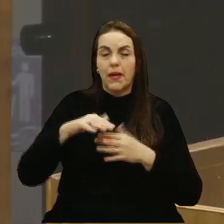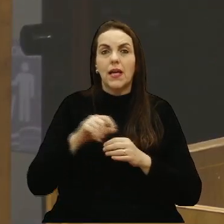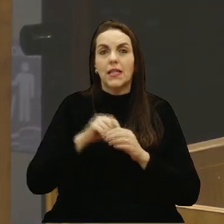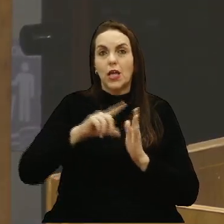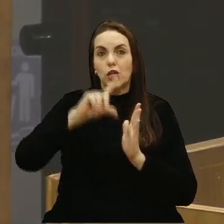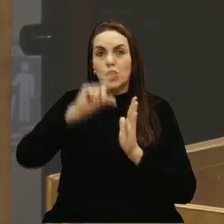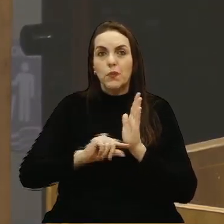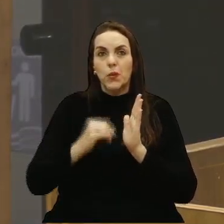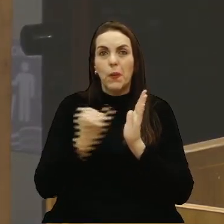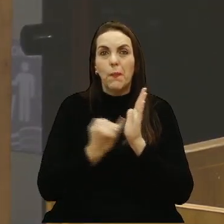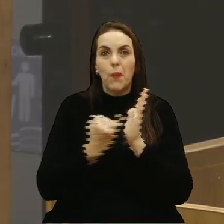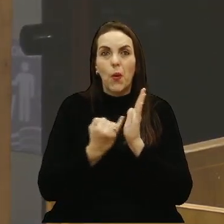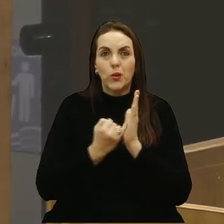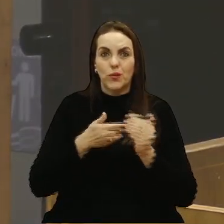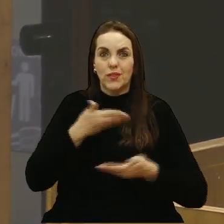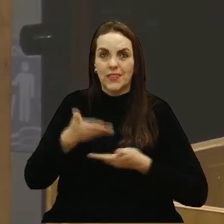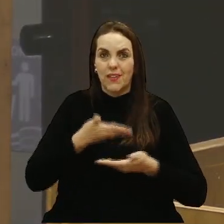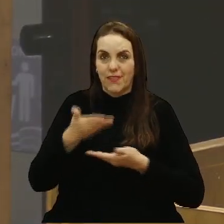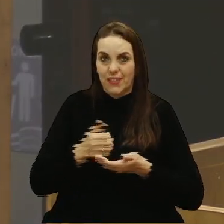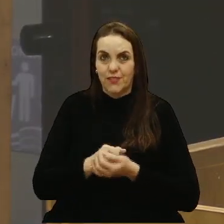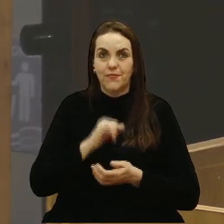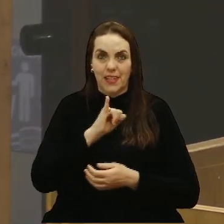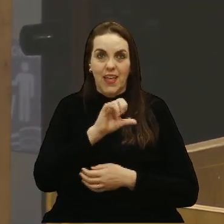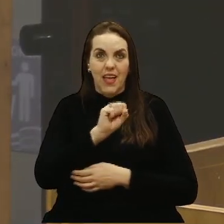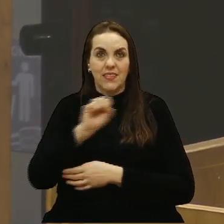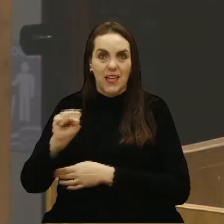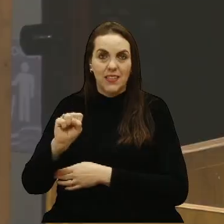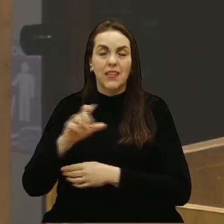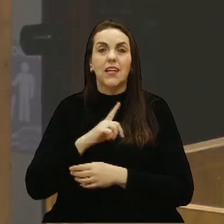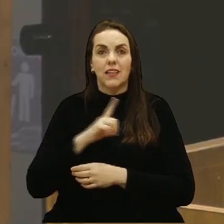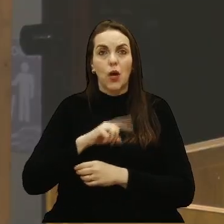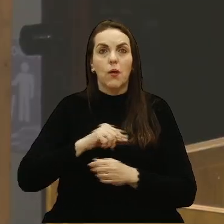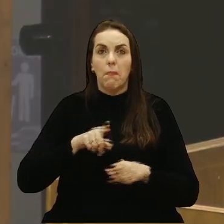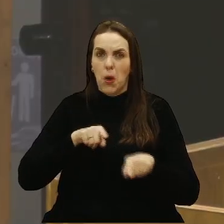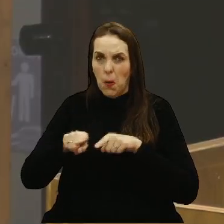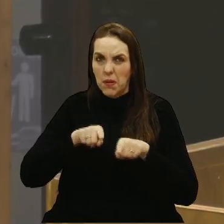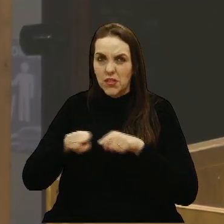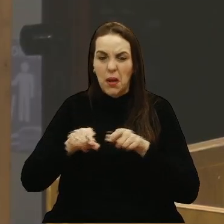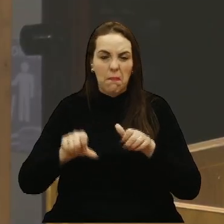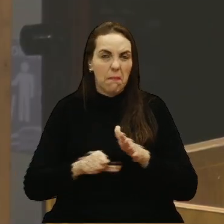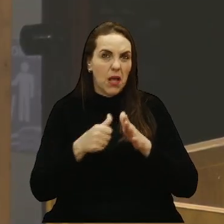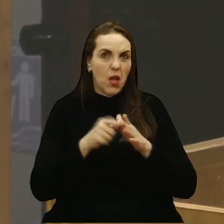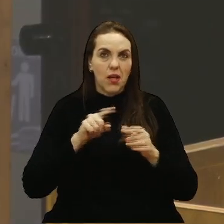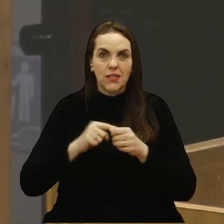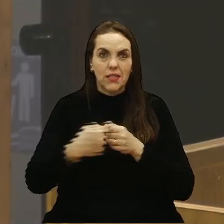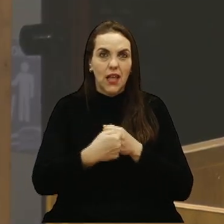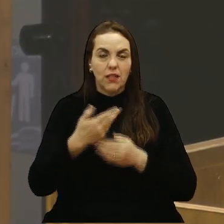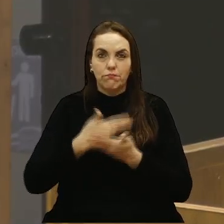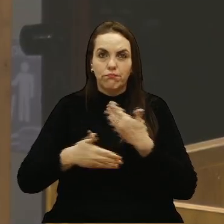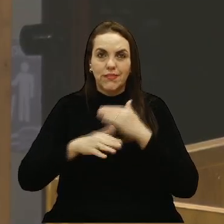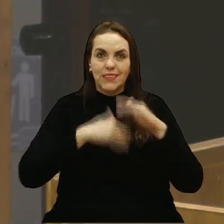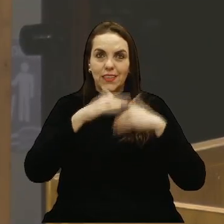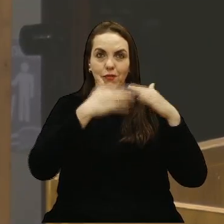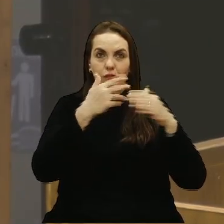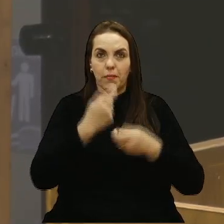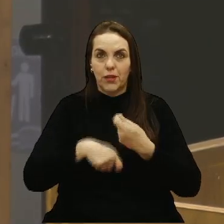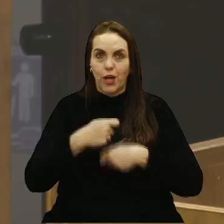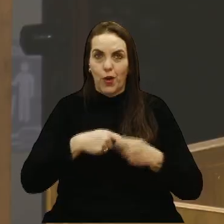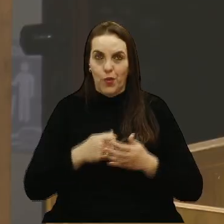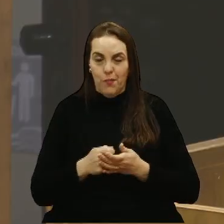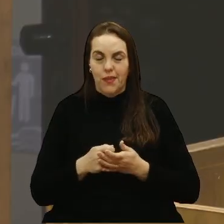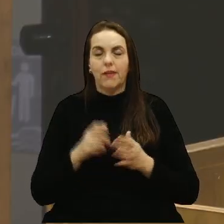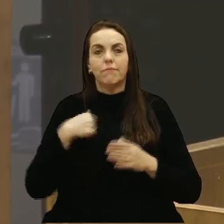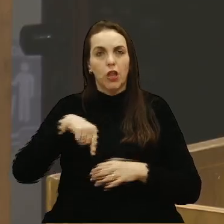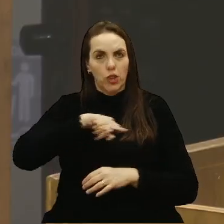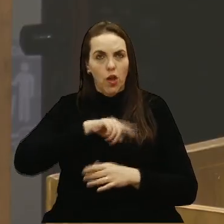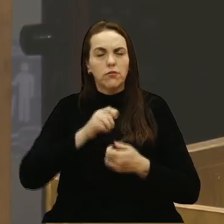sobre serviço. São mais empregos, maior competitividade para as empresas da cidade, maior desenvolvimento econômico. Então, contem conosco, lhes